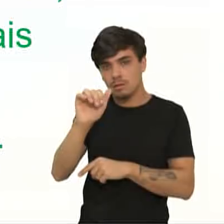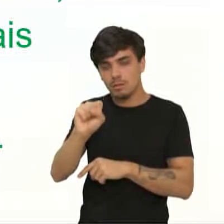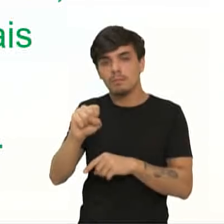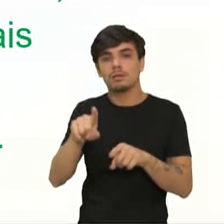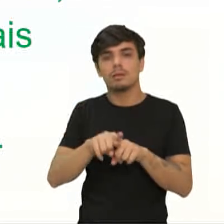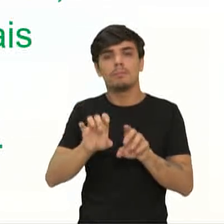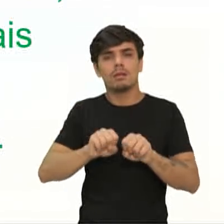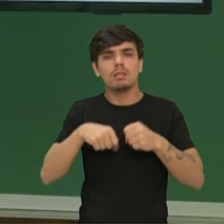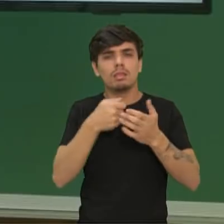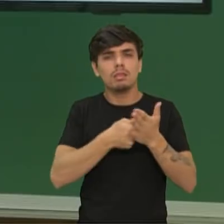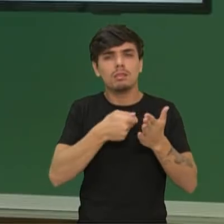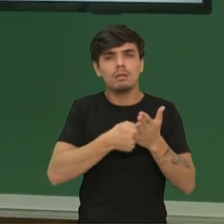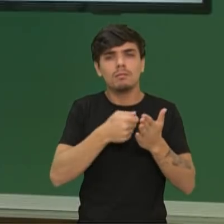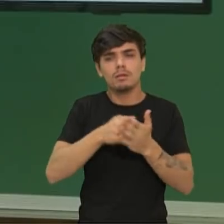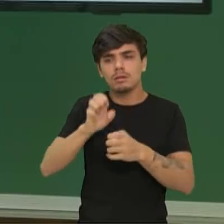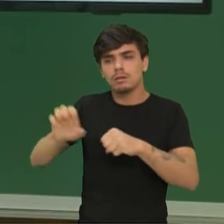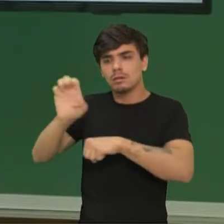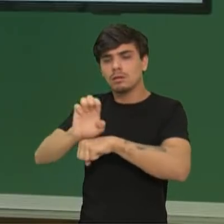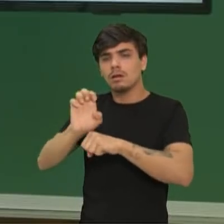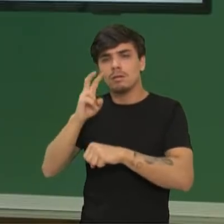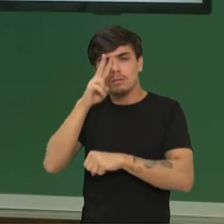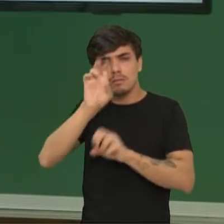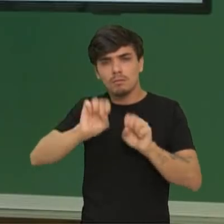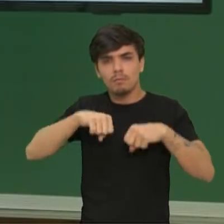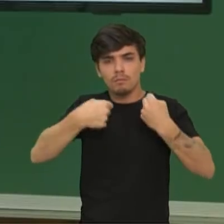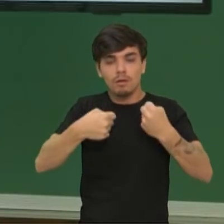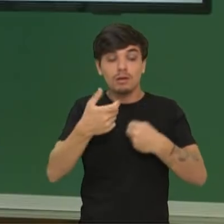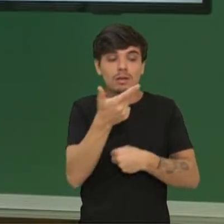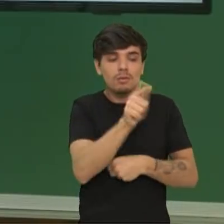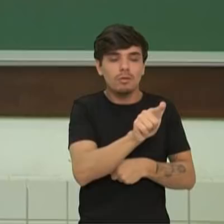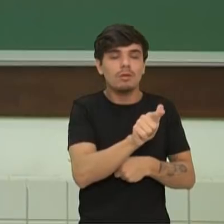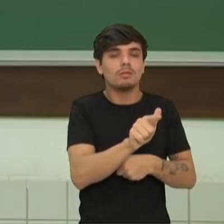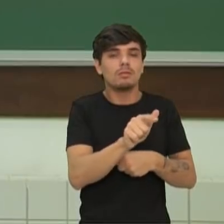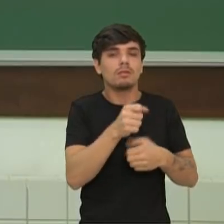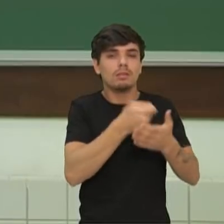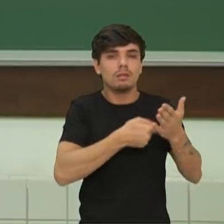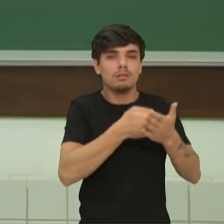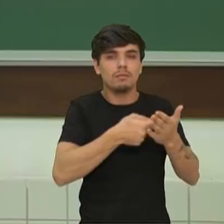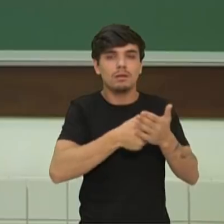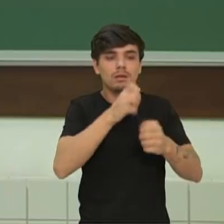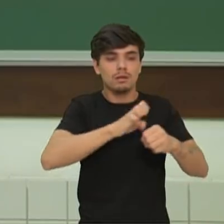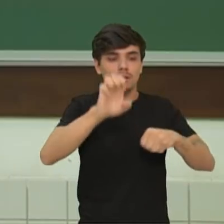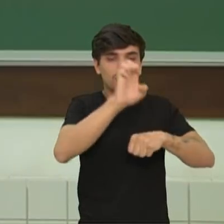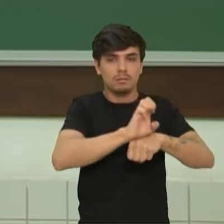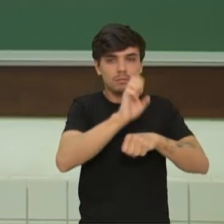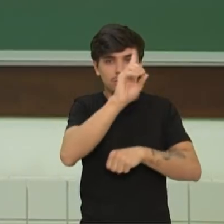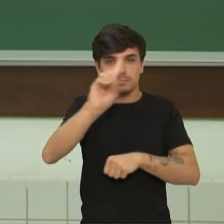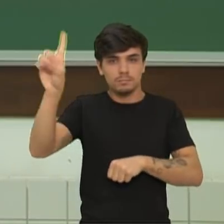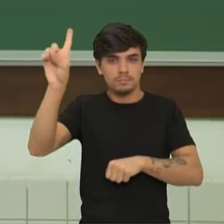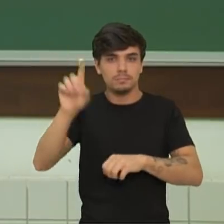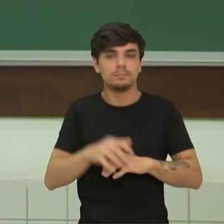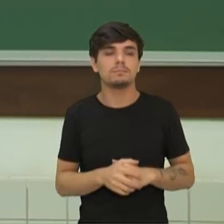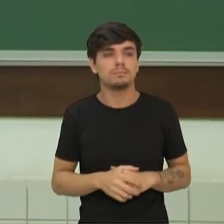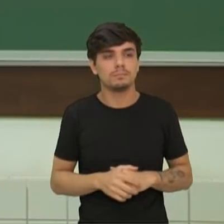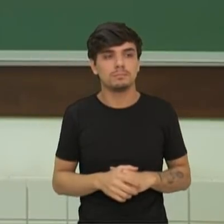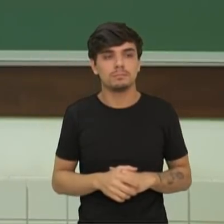e Bossuet, que defendia o Estado divino. Galerinha, mais uma coisa, todas essas atividades, se não der tempo de fazer